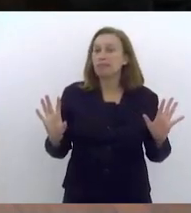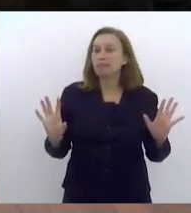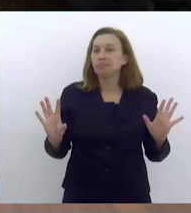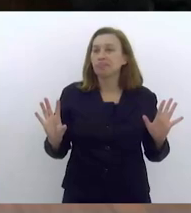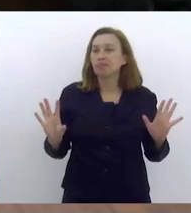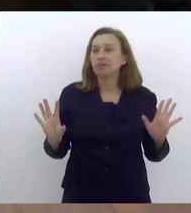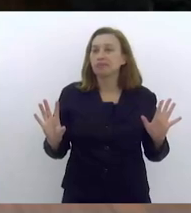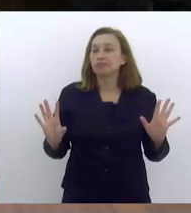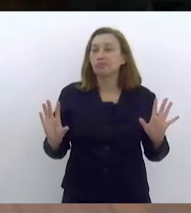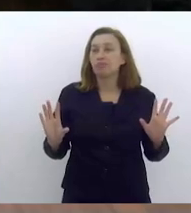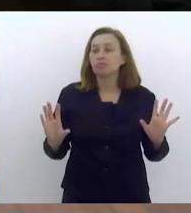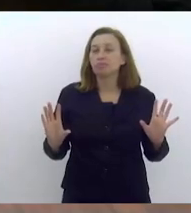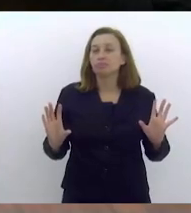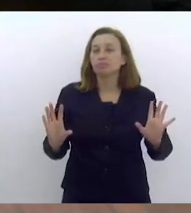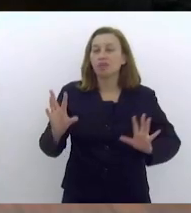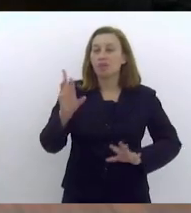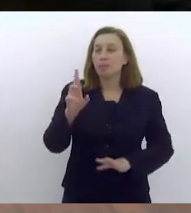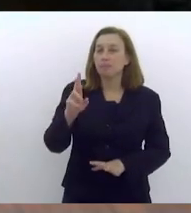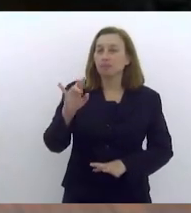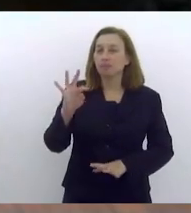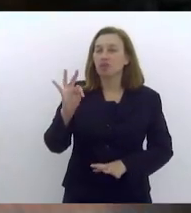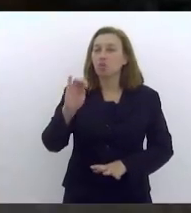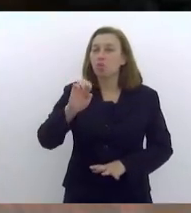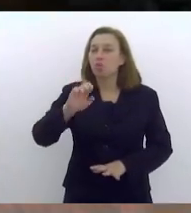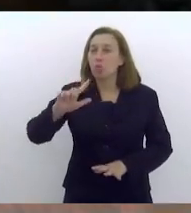o culto ao